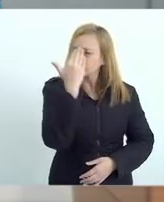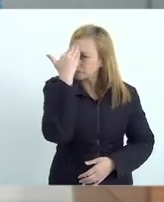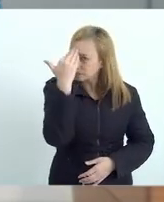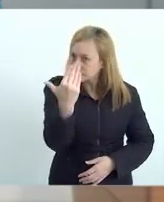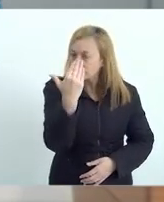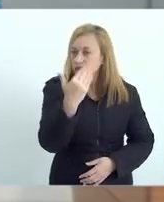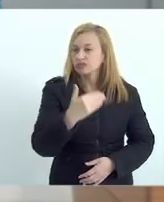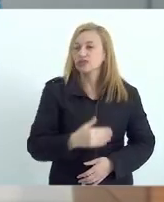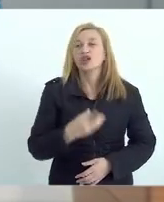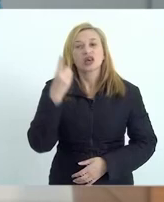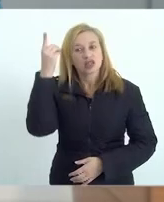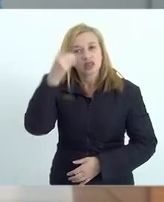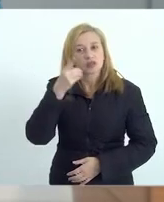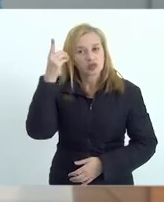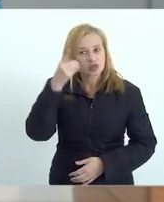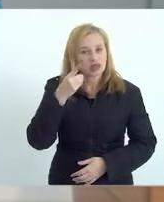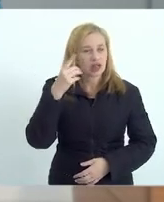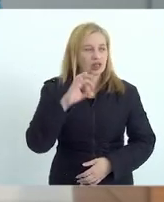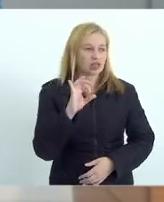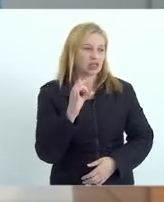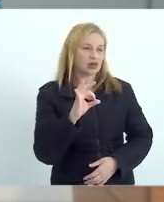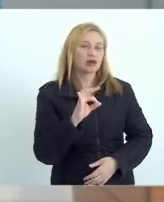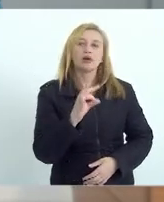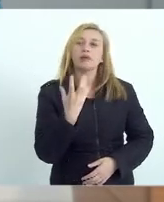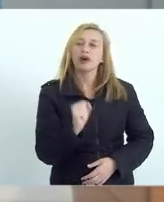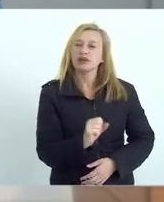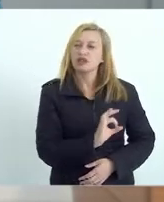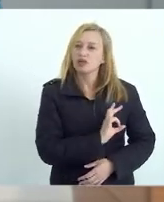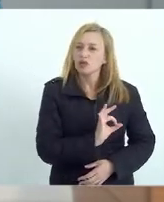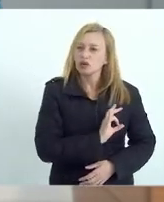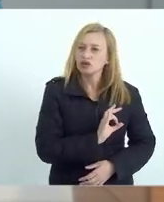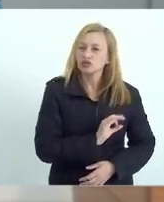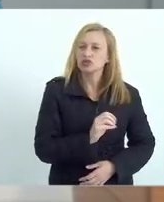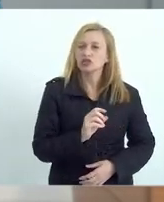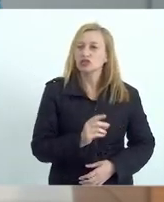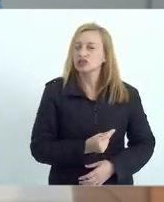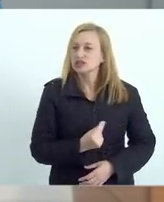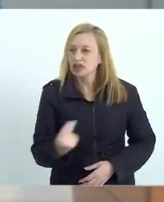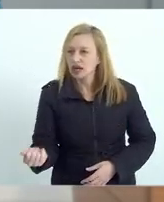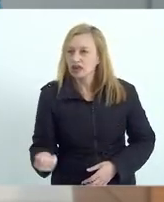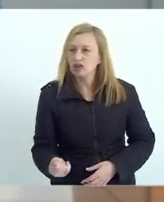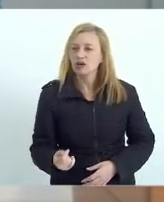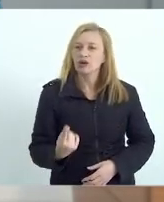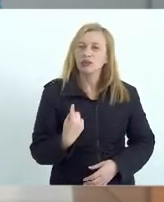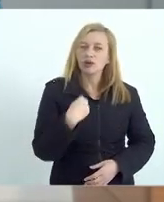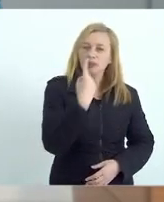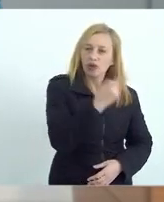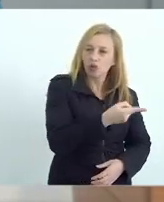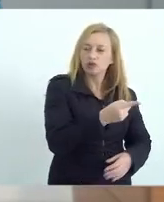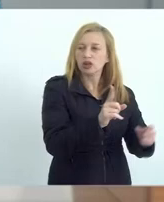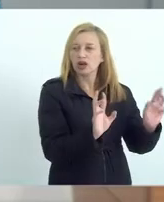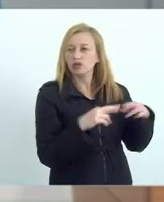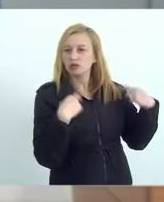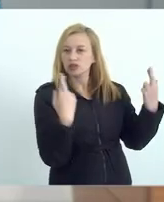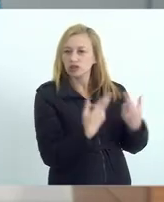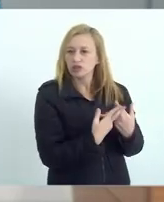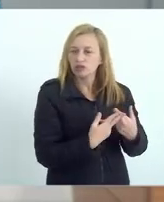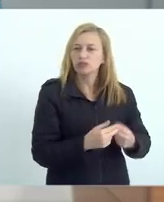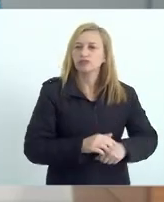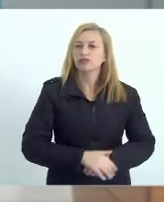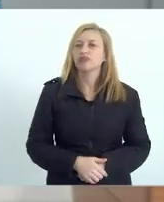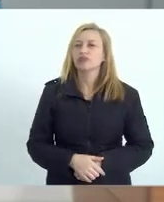agradeço a deputada que teve que se ausentar para presidir uma outra comissão deputada Martha Rocha